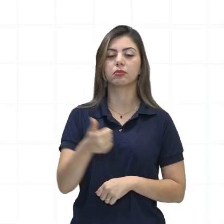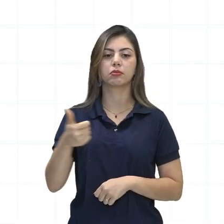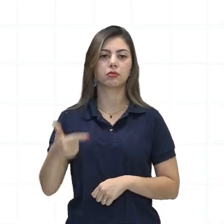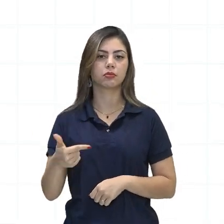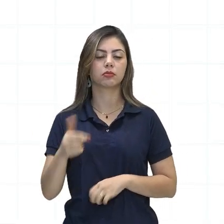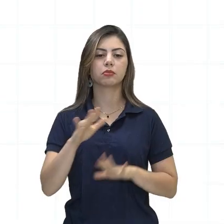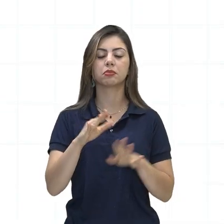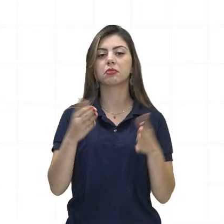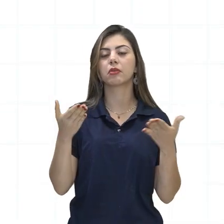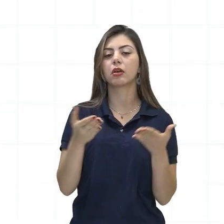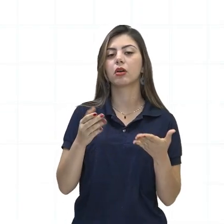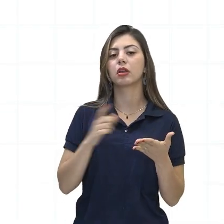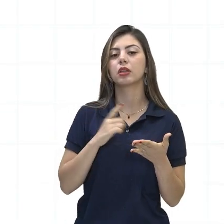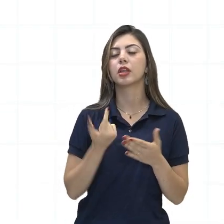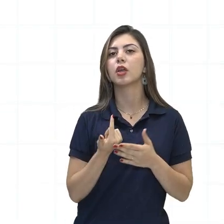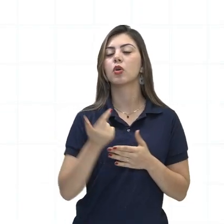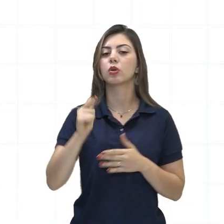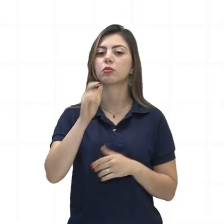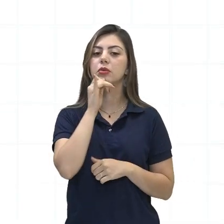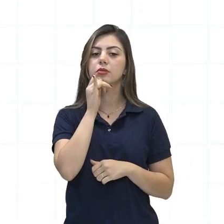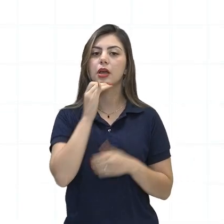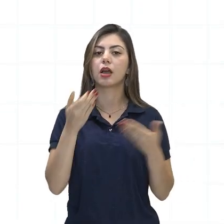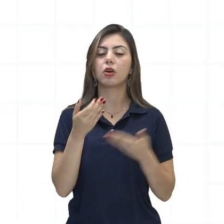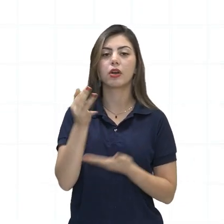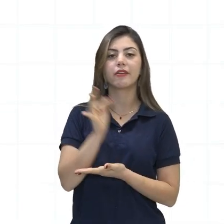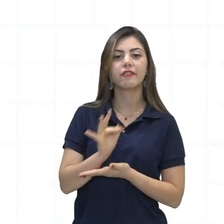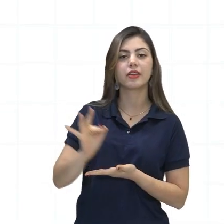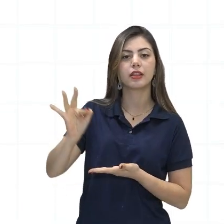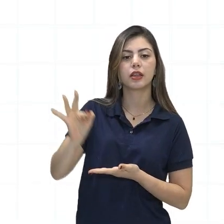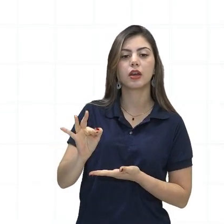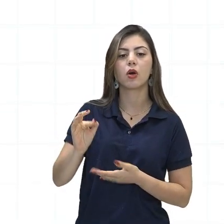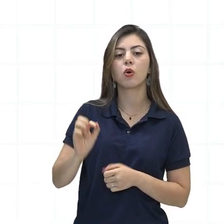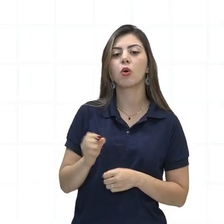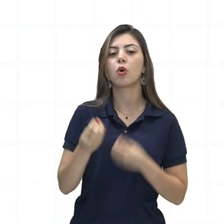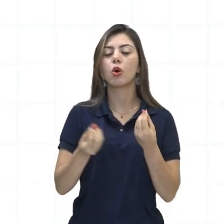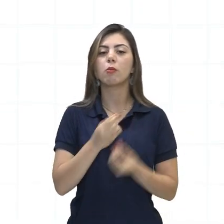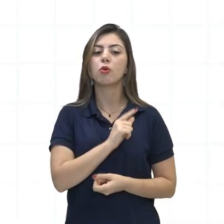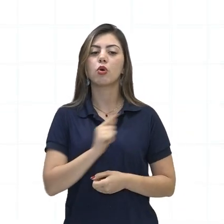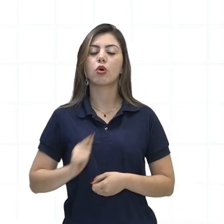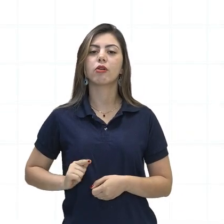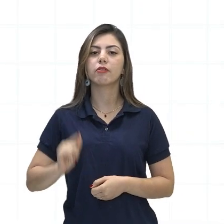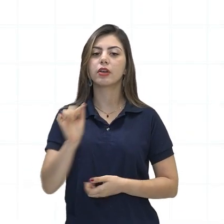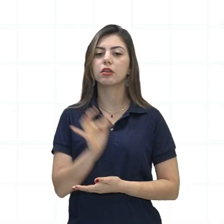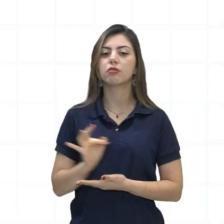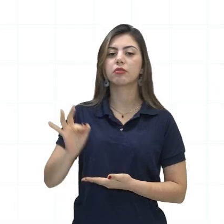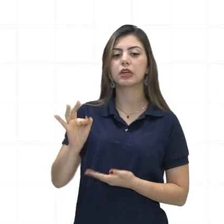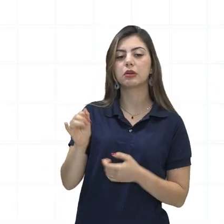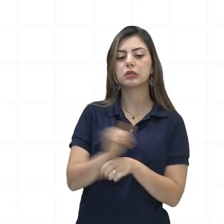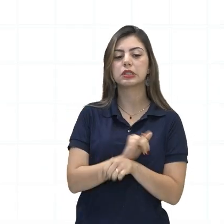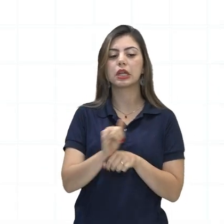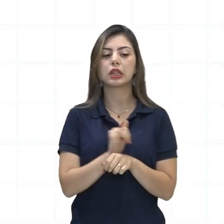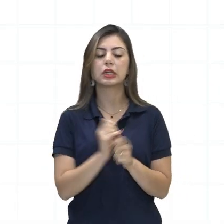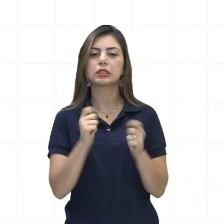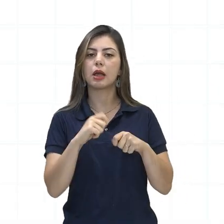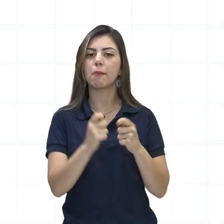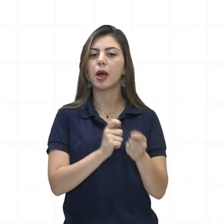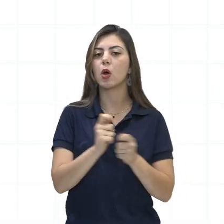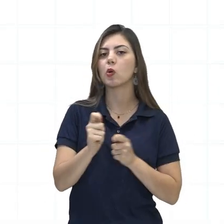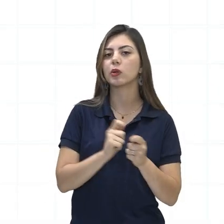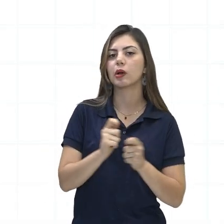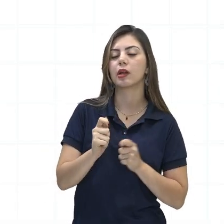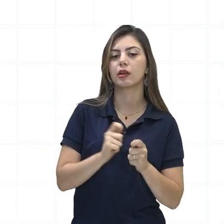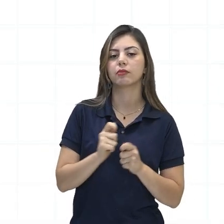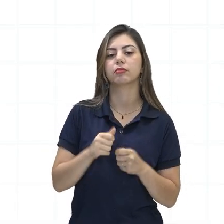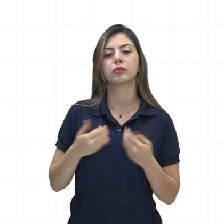quero saber, não mais da estadual, mas sim da federal. Quantas que o governo federal acaba, né, administrando? E a gente